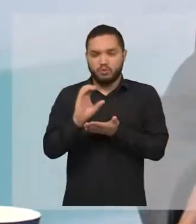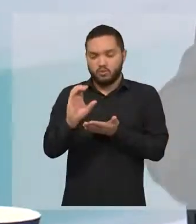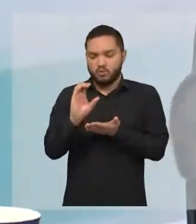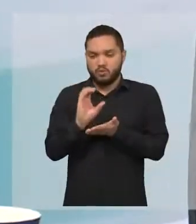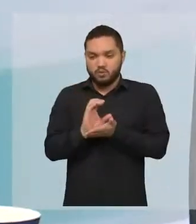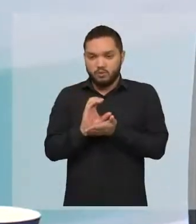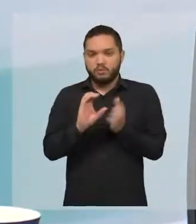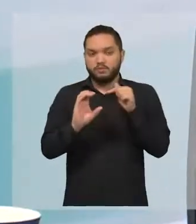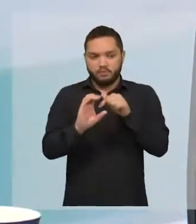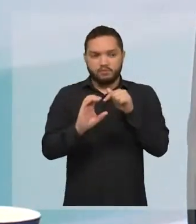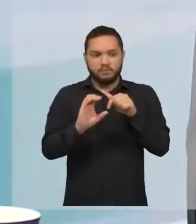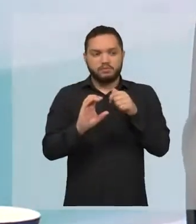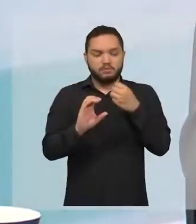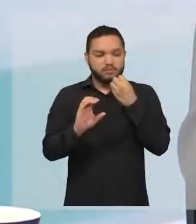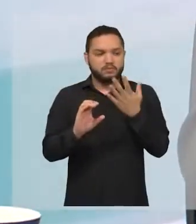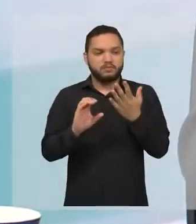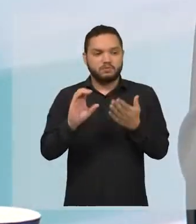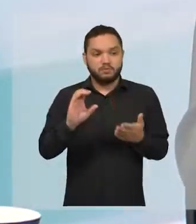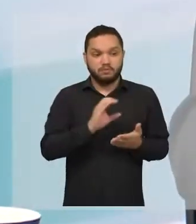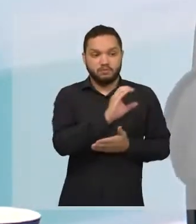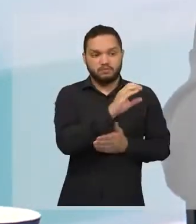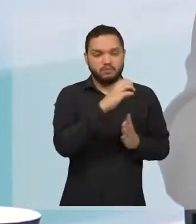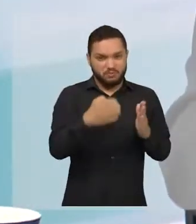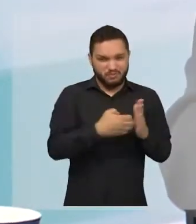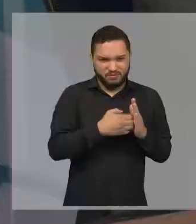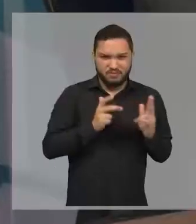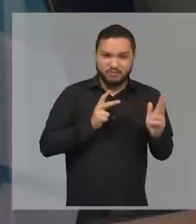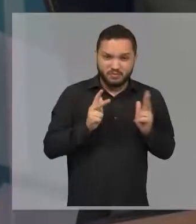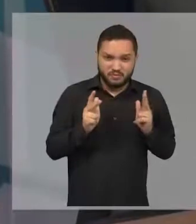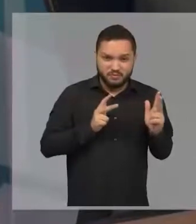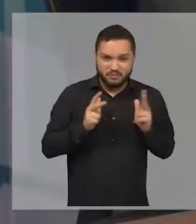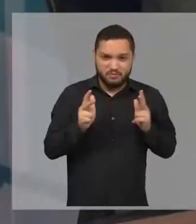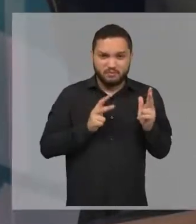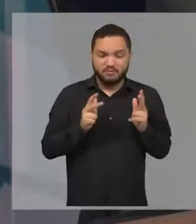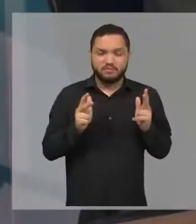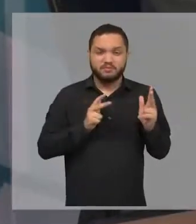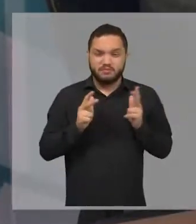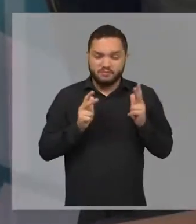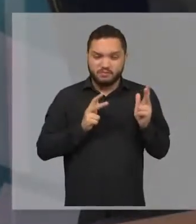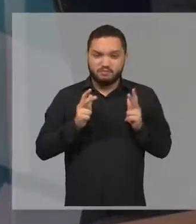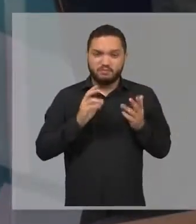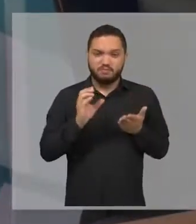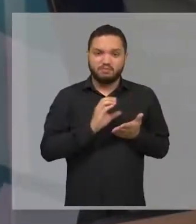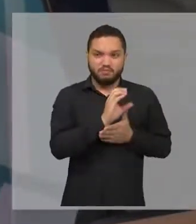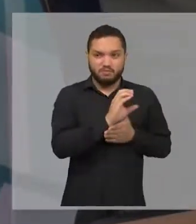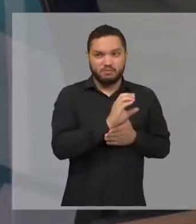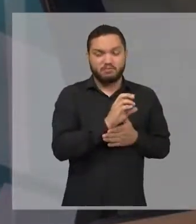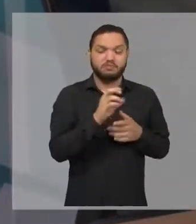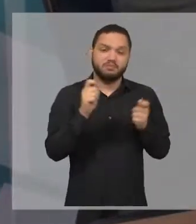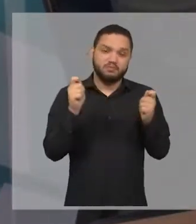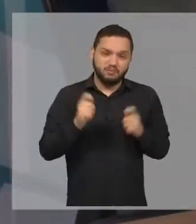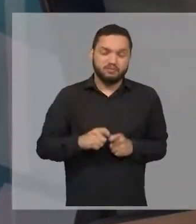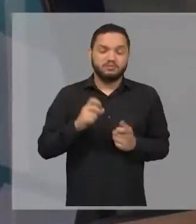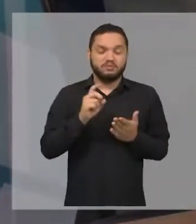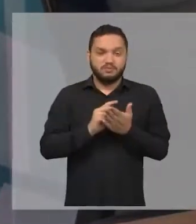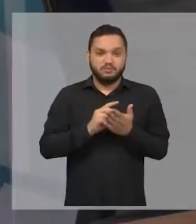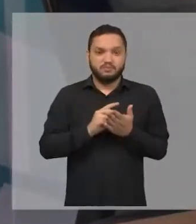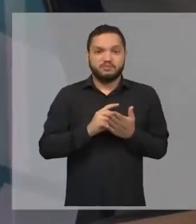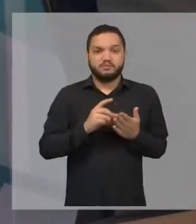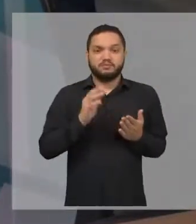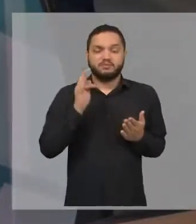O próprio presidente depois reconhece e troca, quer dizer, aí usa o que a semântica pode possibilitar e